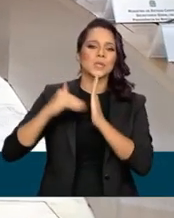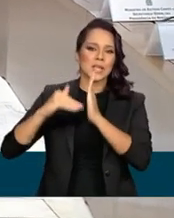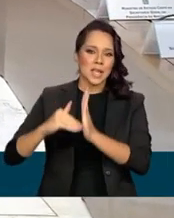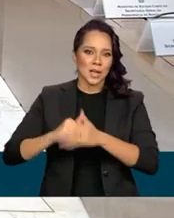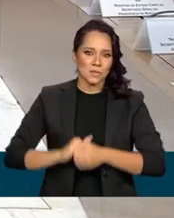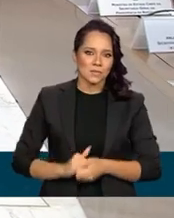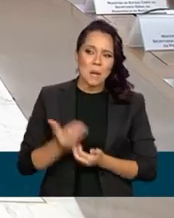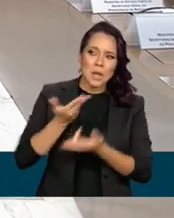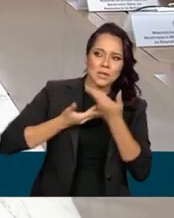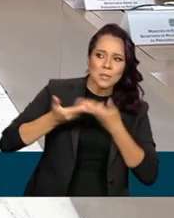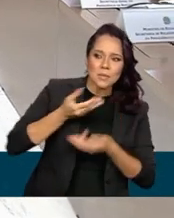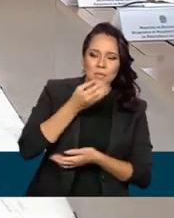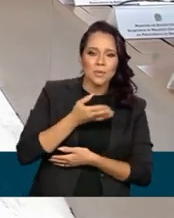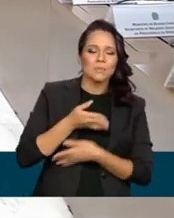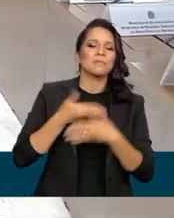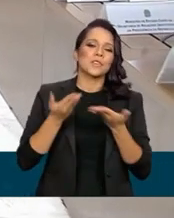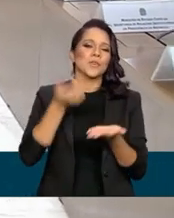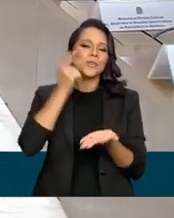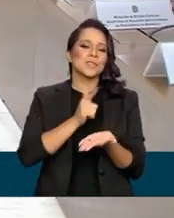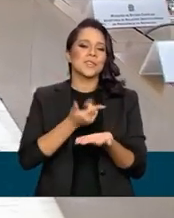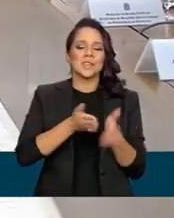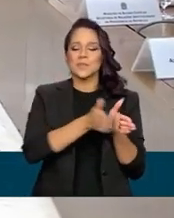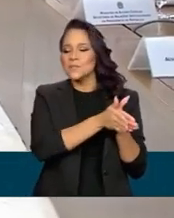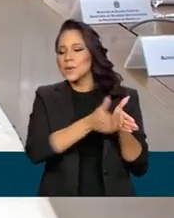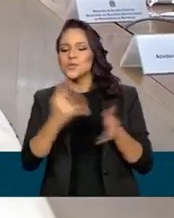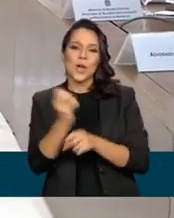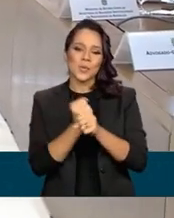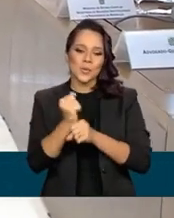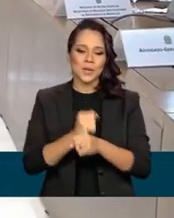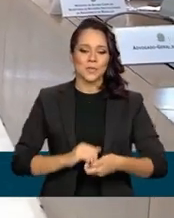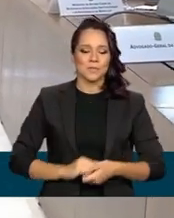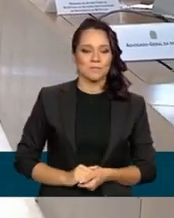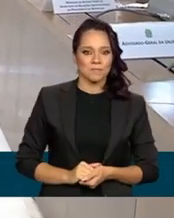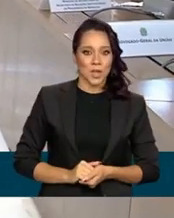E assim nós vamos governar esses 4 anos. Eu tenho dito para todo mundo.